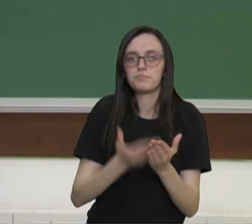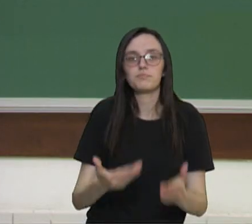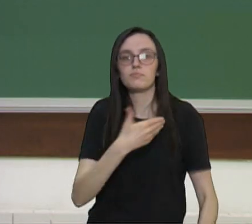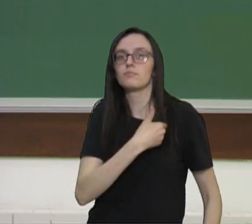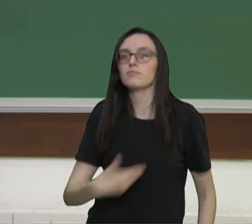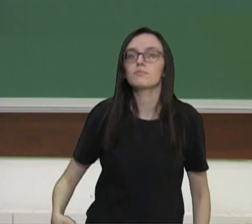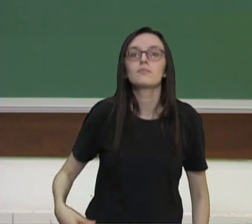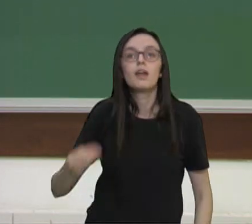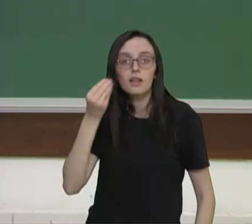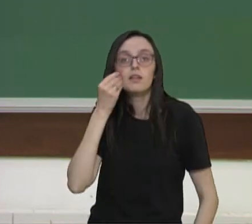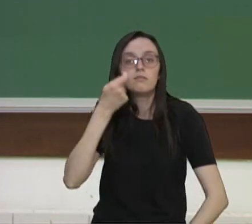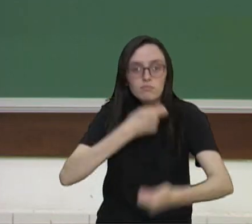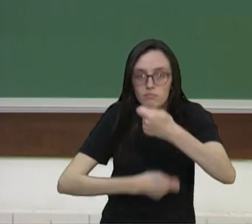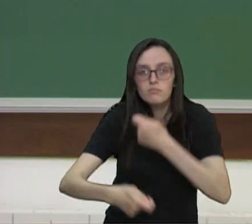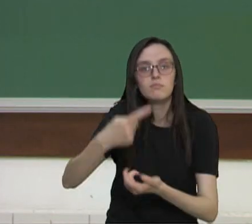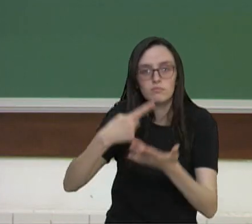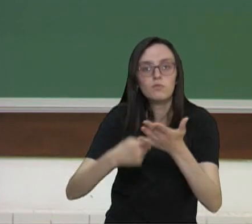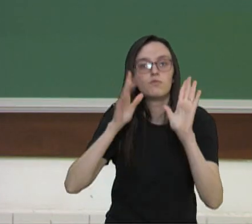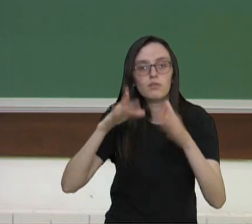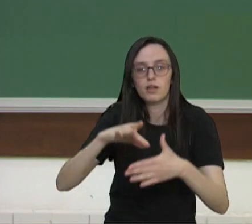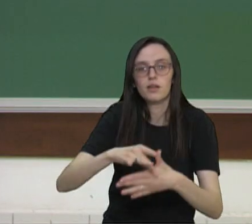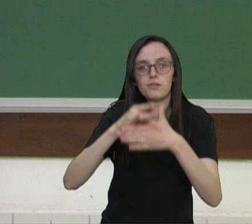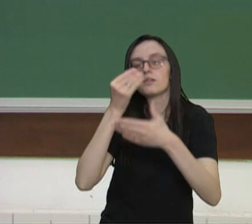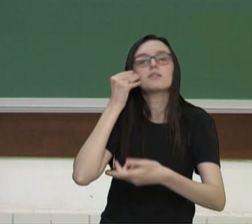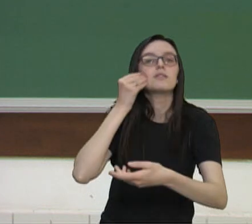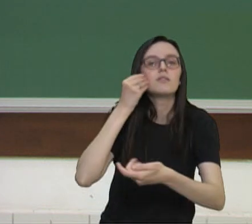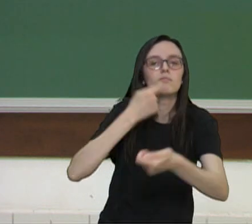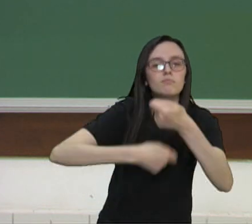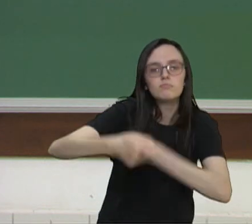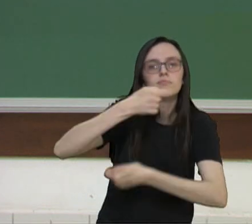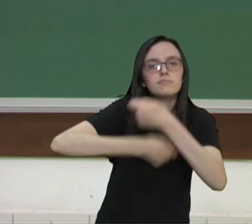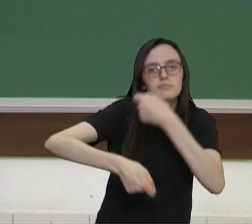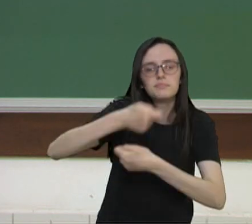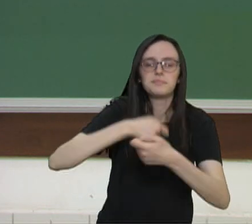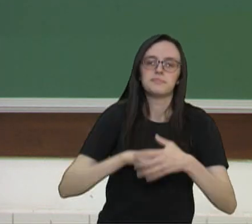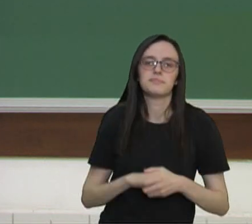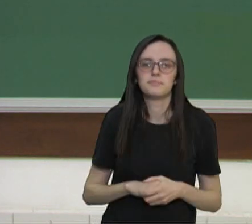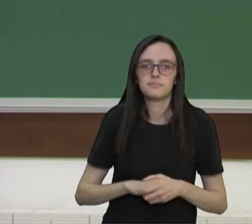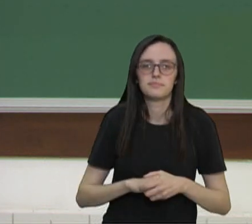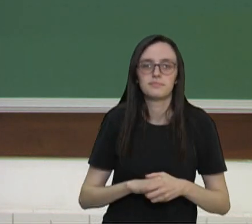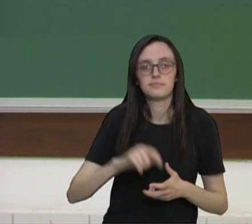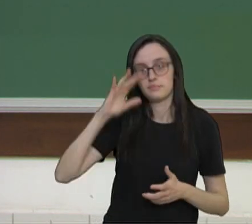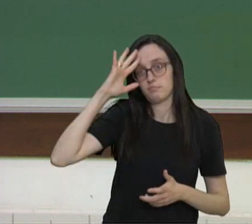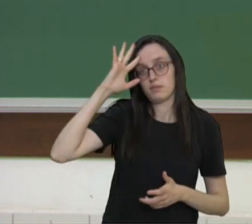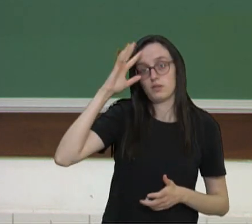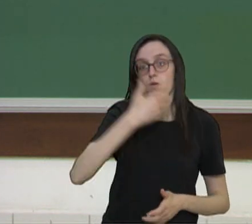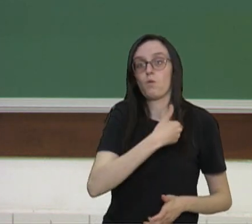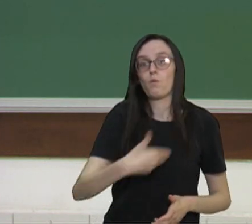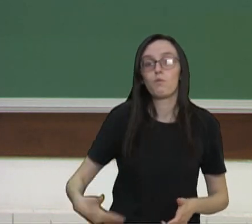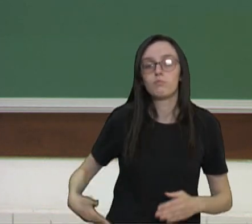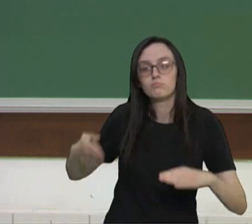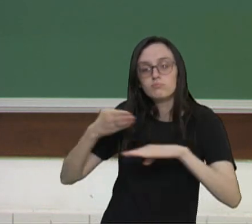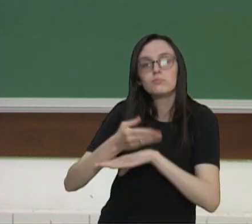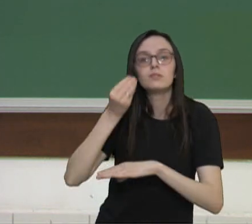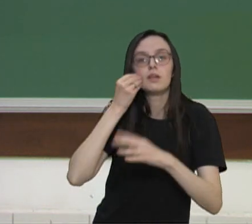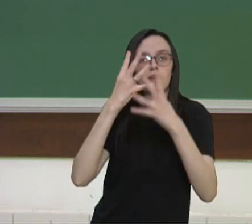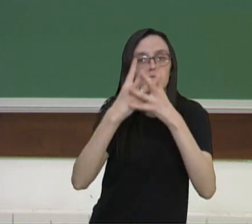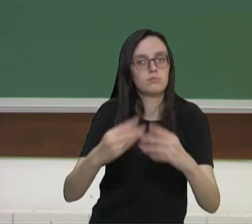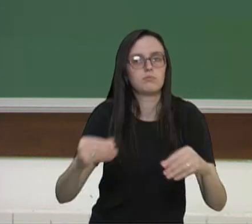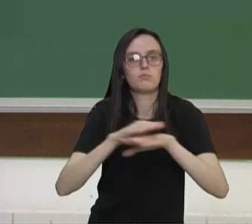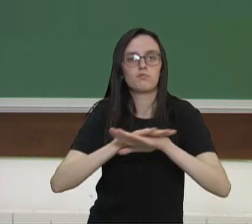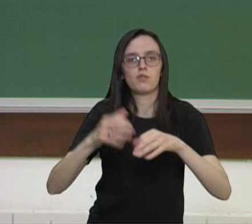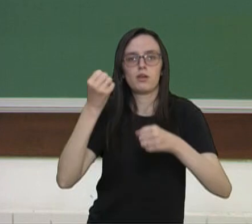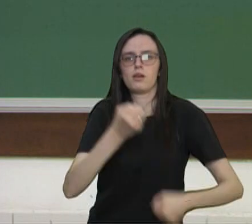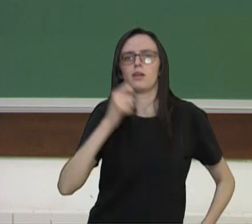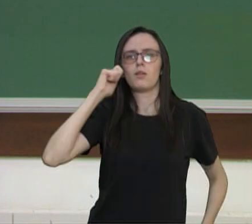a tentar a negociação até com os líderes do Quilombo dos Palmares. Então você tem o governo interferindo para acabar com esse Quilombo dos